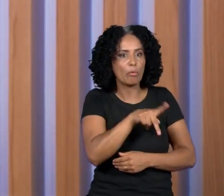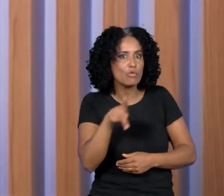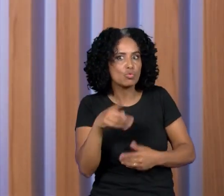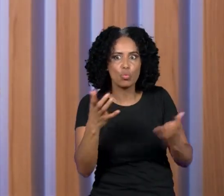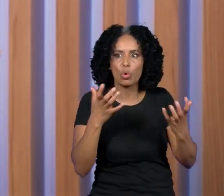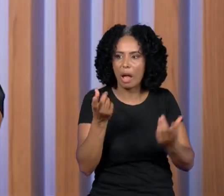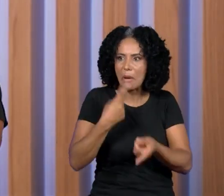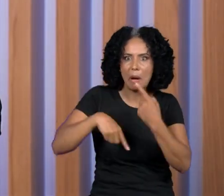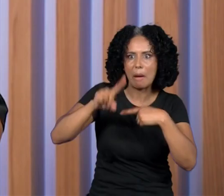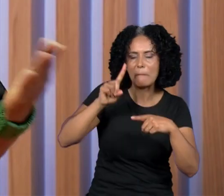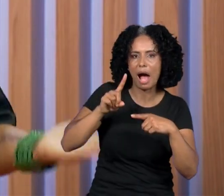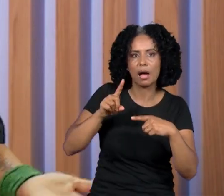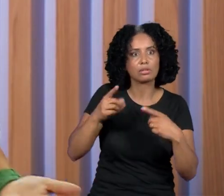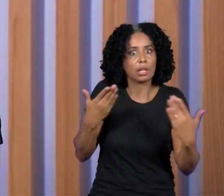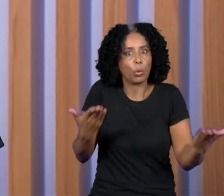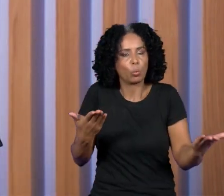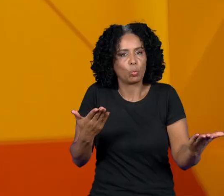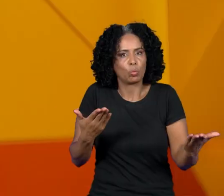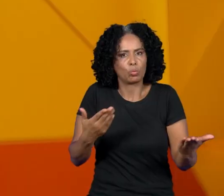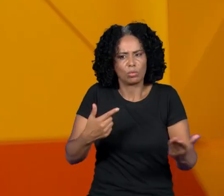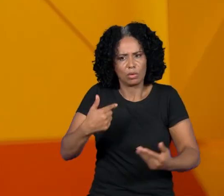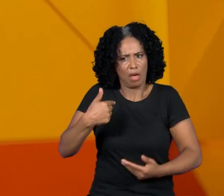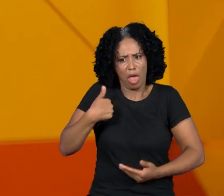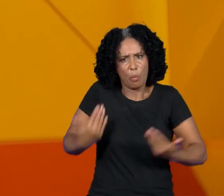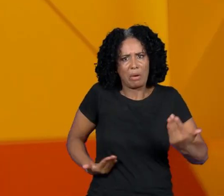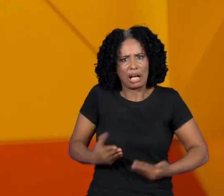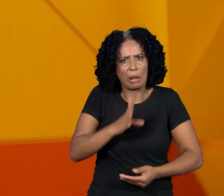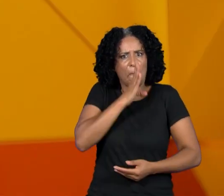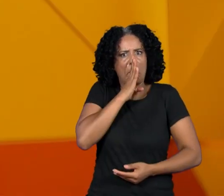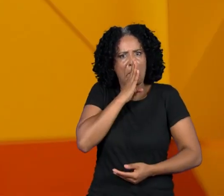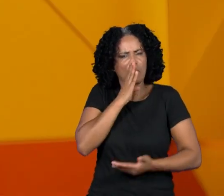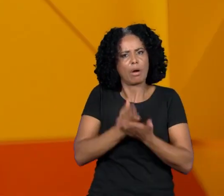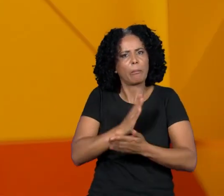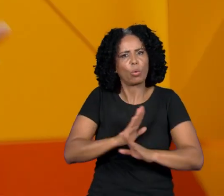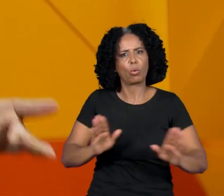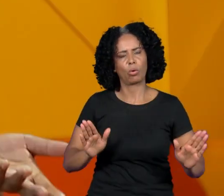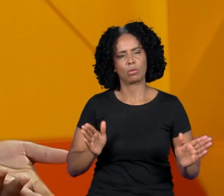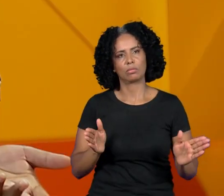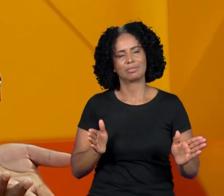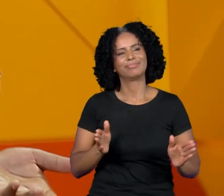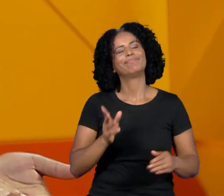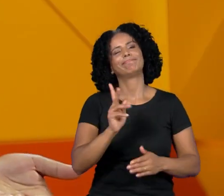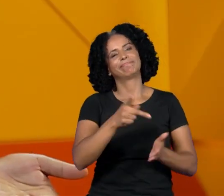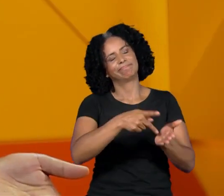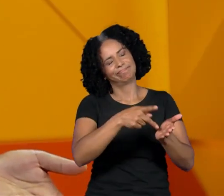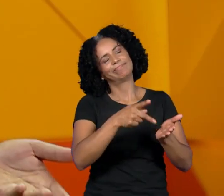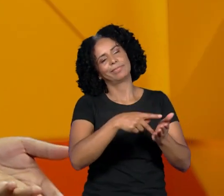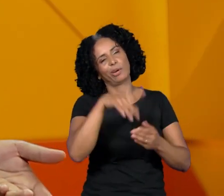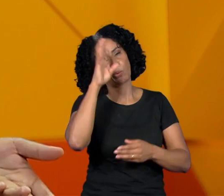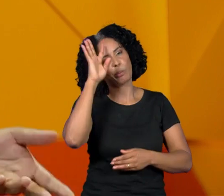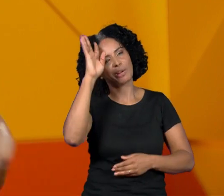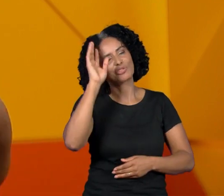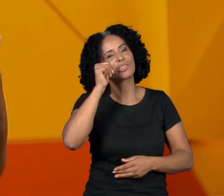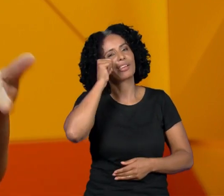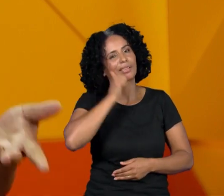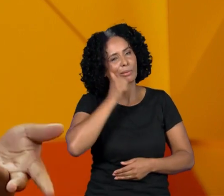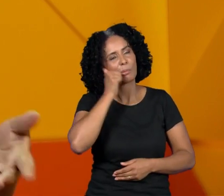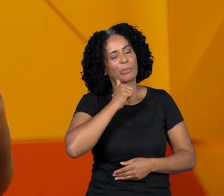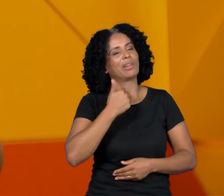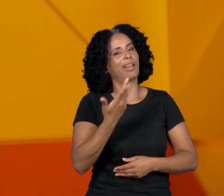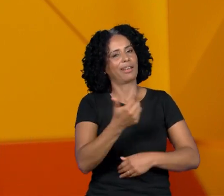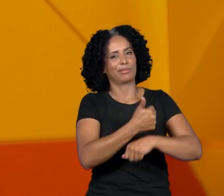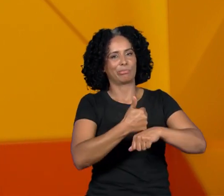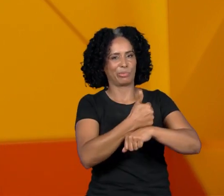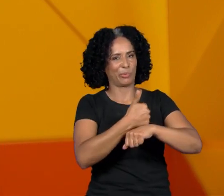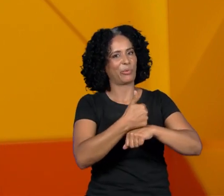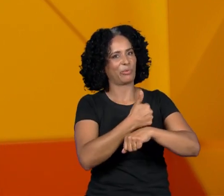o silenciamento não nos pertence mais. Quando a gente pensa em trabalho doméstico, a gente logo imagina uma mulher exercendo essa função. Realmente,